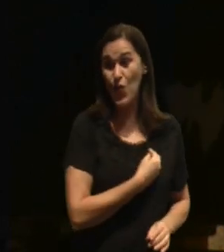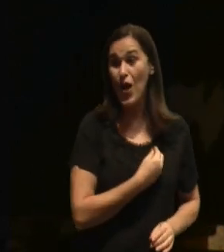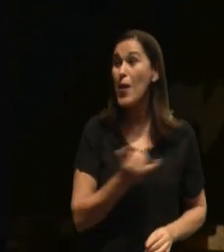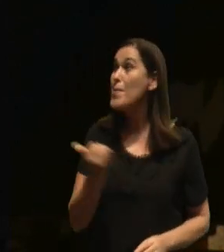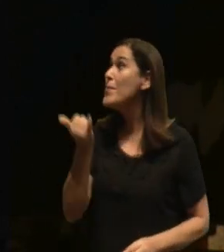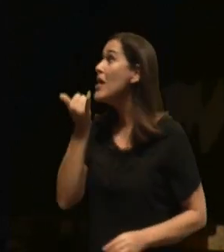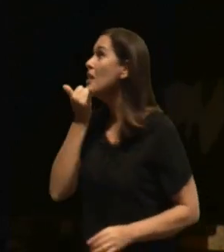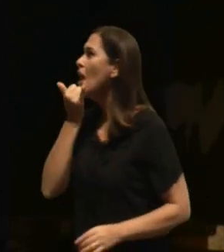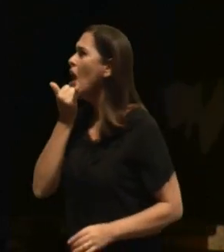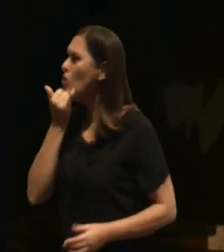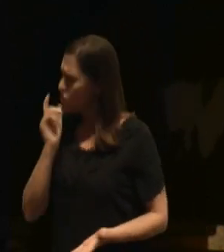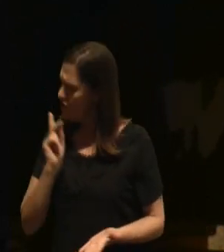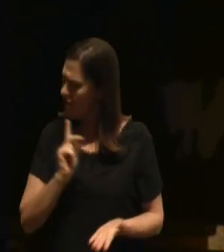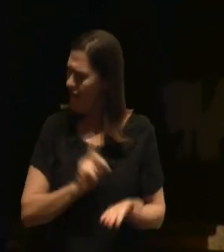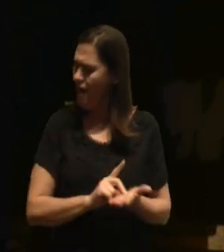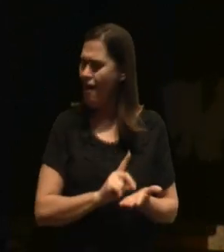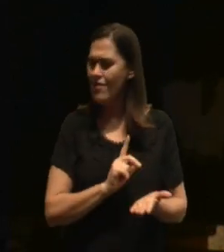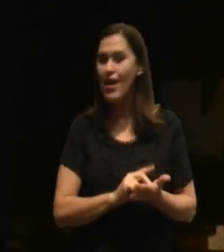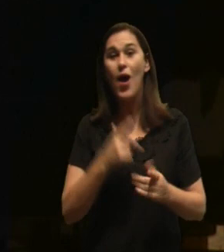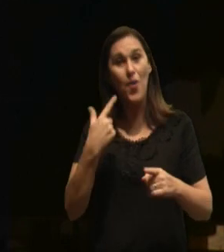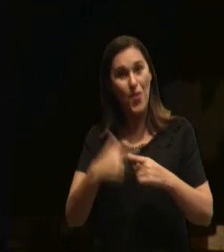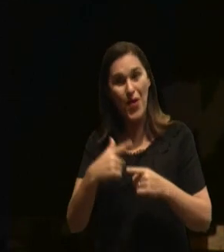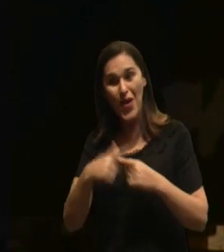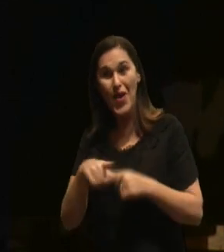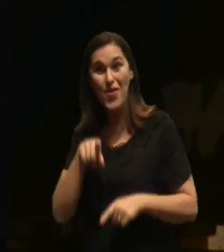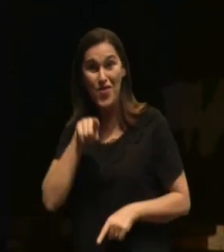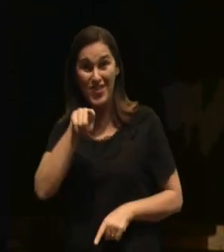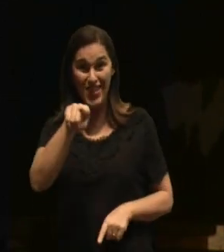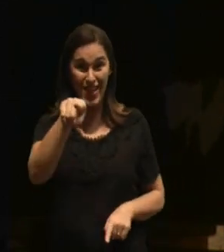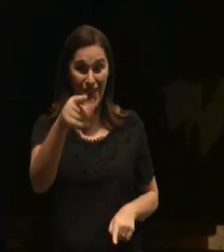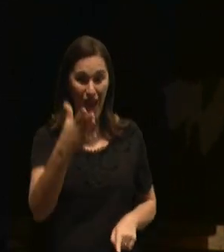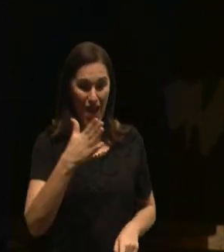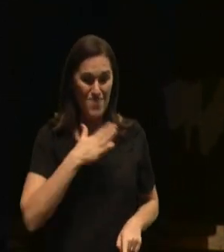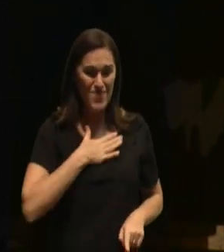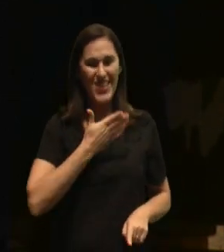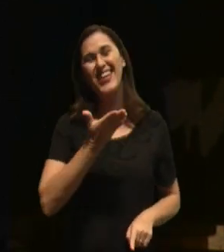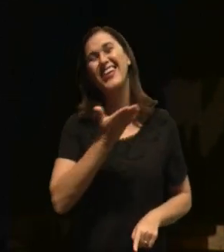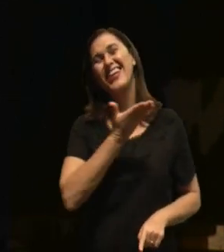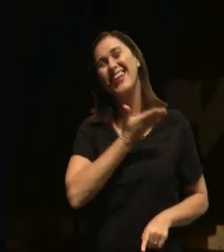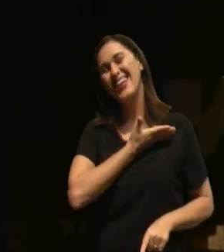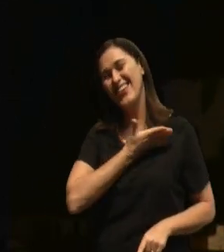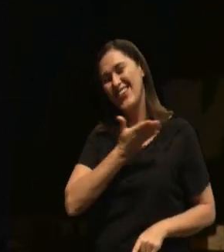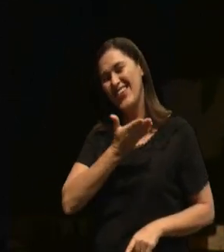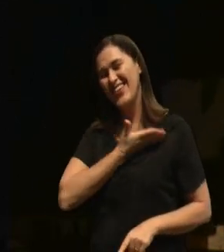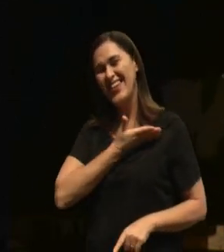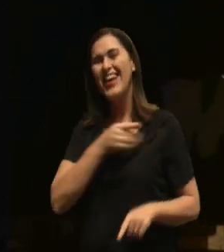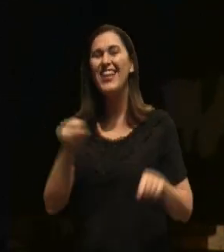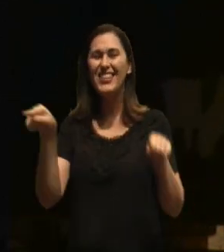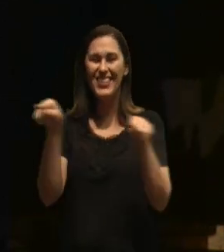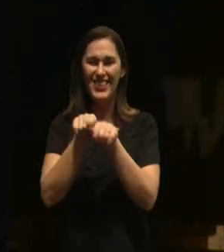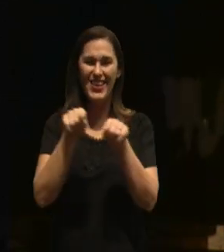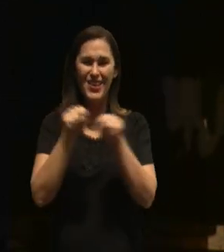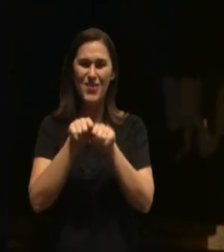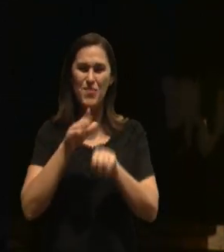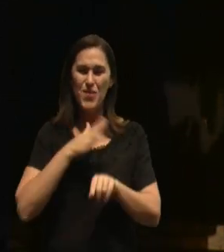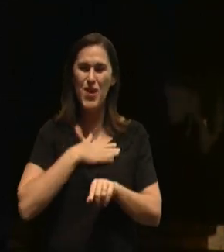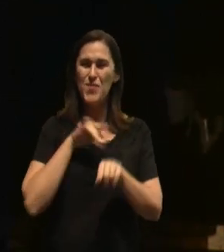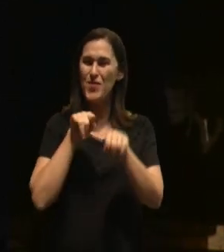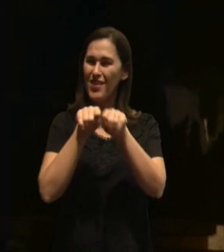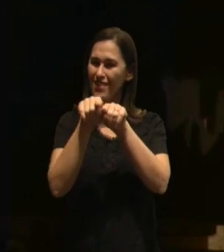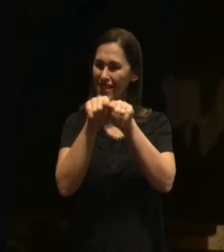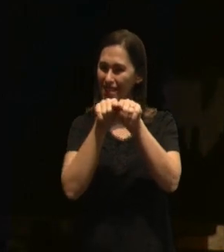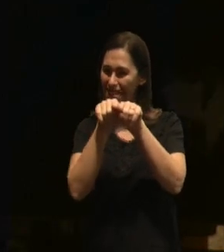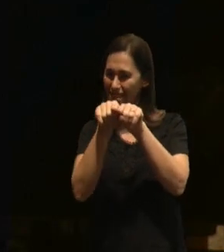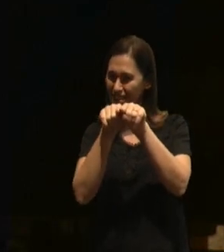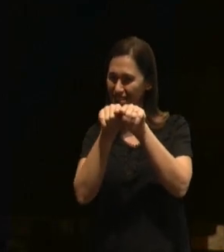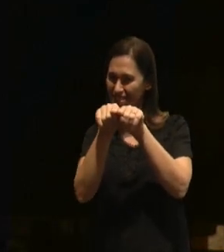o perdão, pois você é meu amigo e meu irmão.